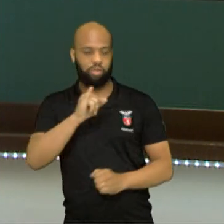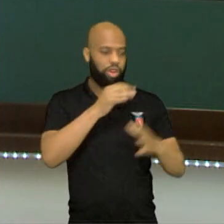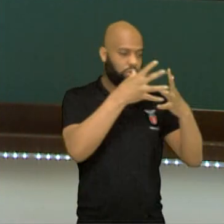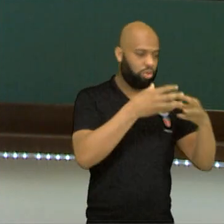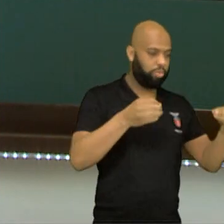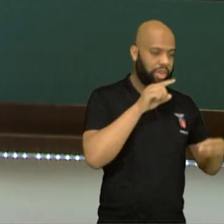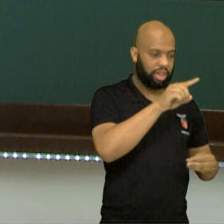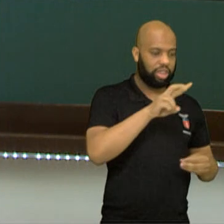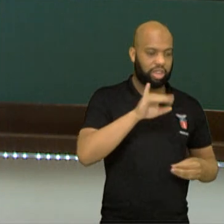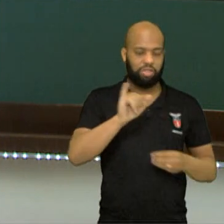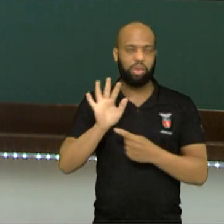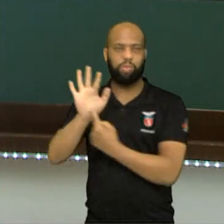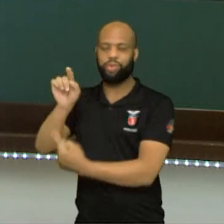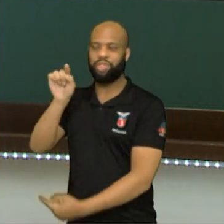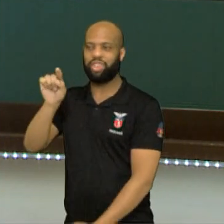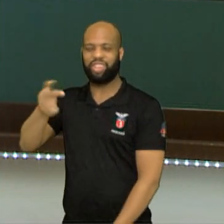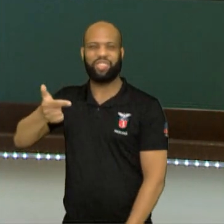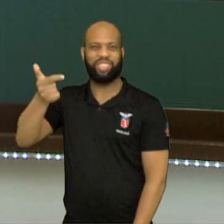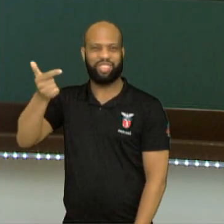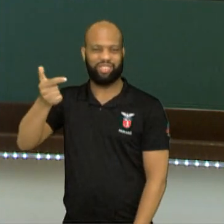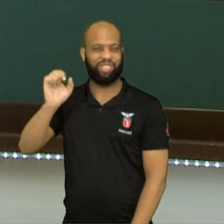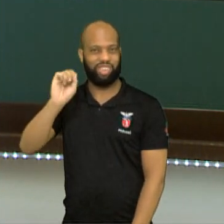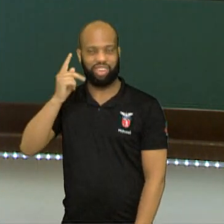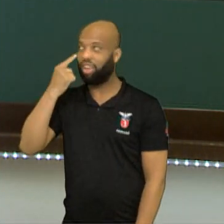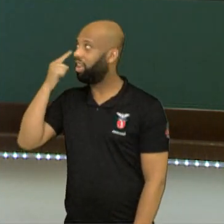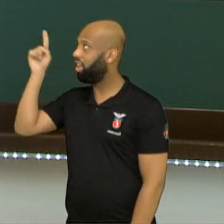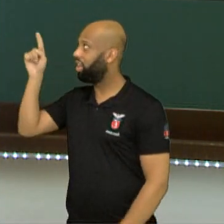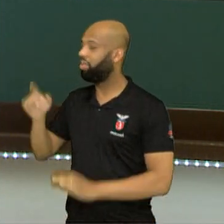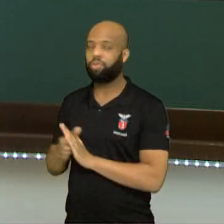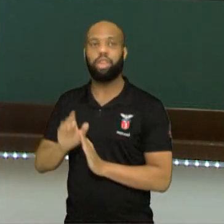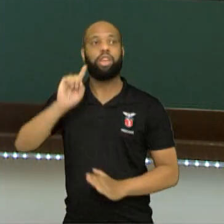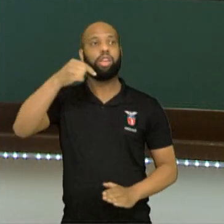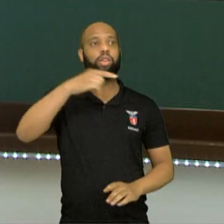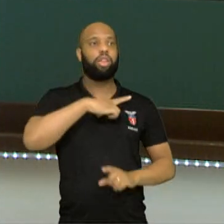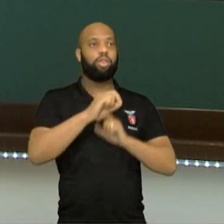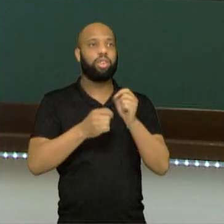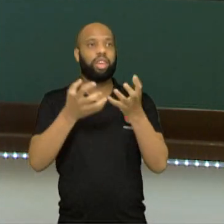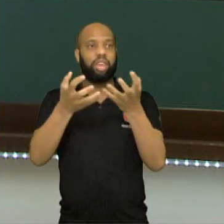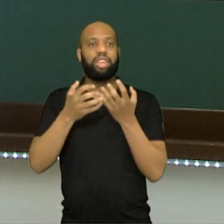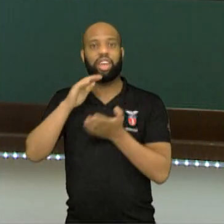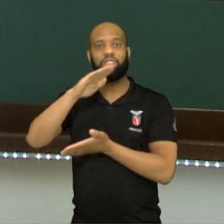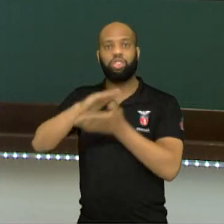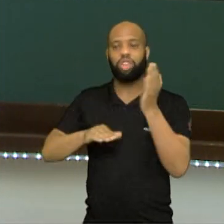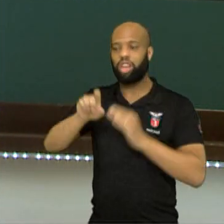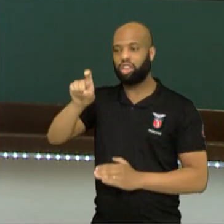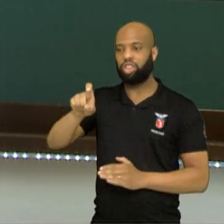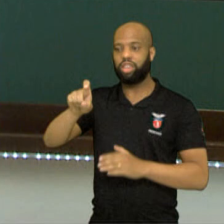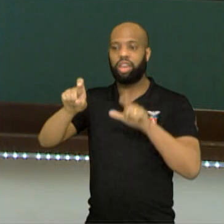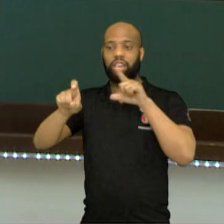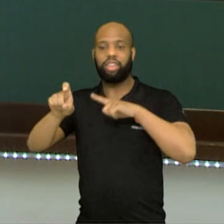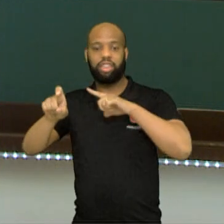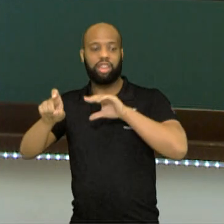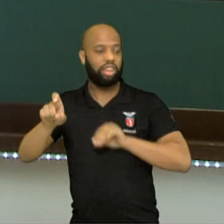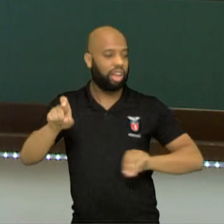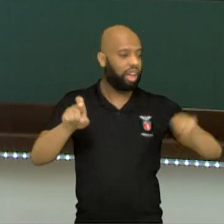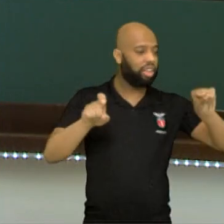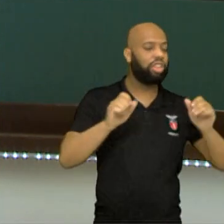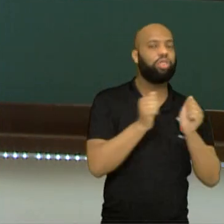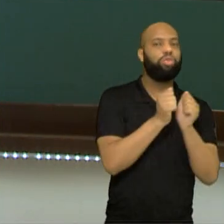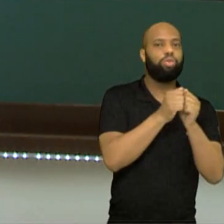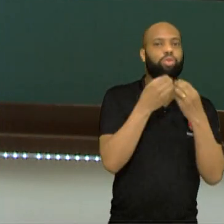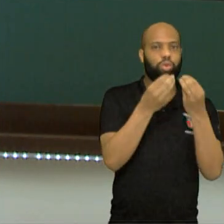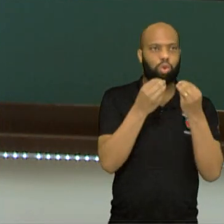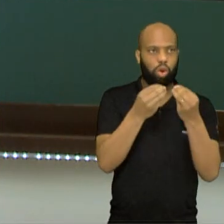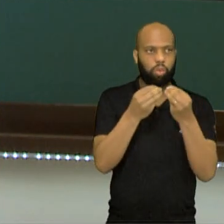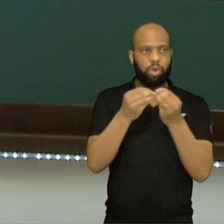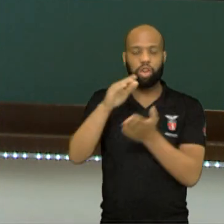do primeiro membro, mas aparece no segundo, tá vendo? Depois, eu preciso tirar esse x do segundo membro.